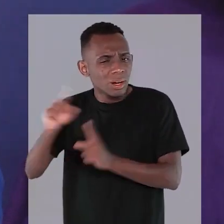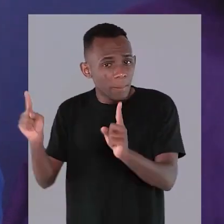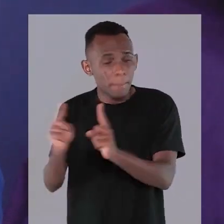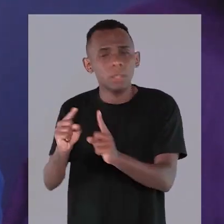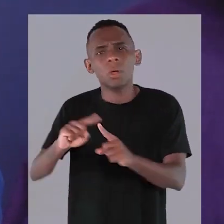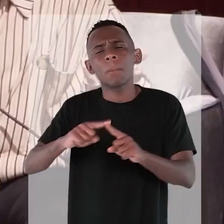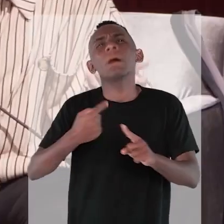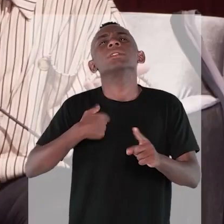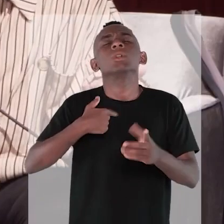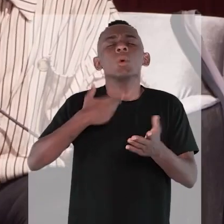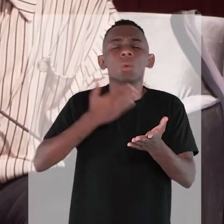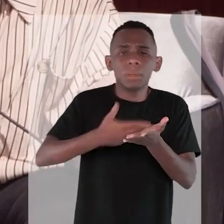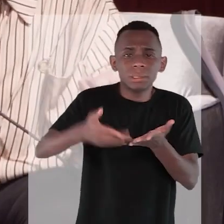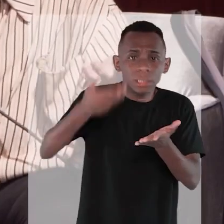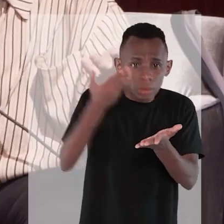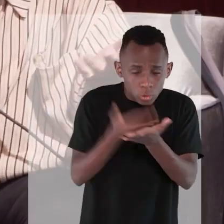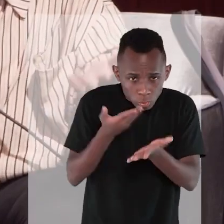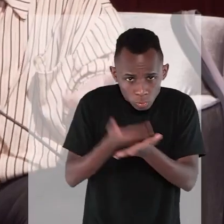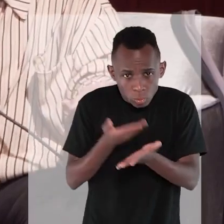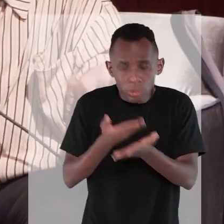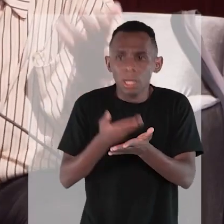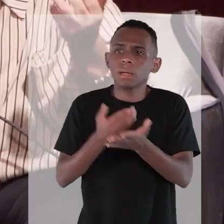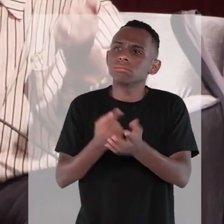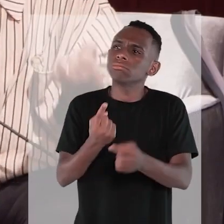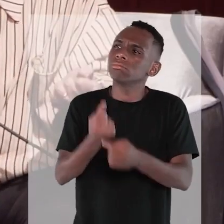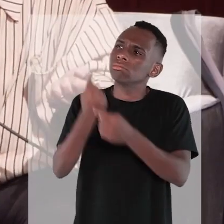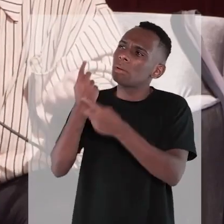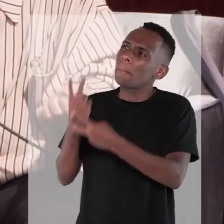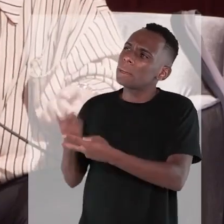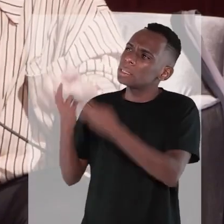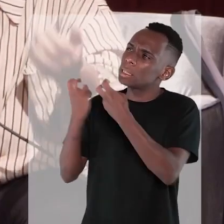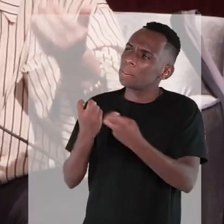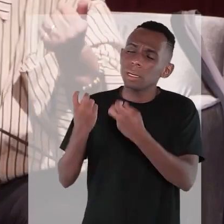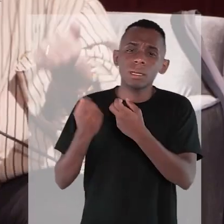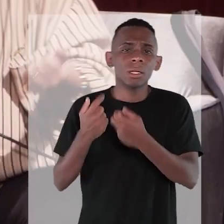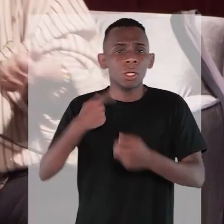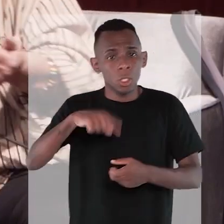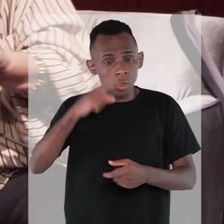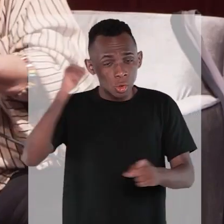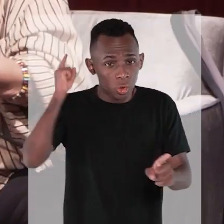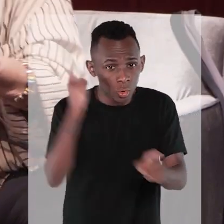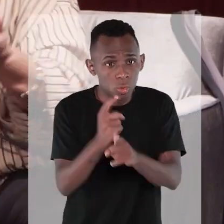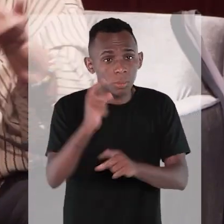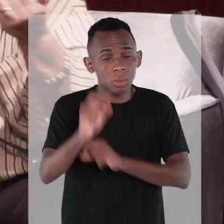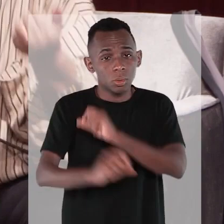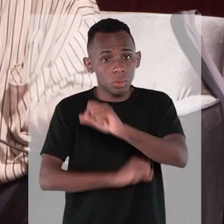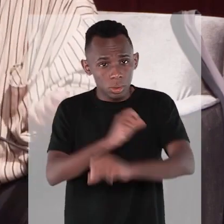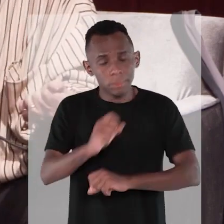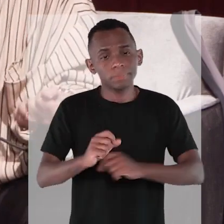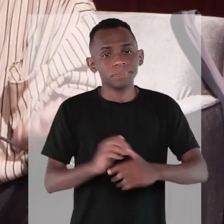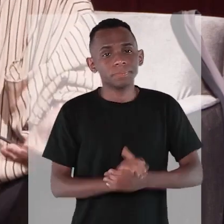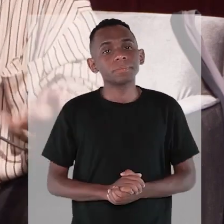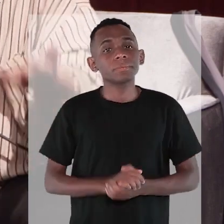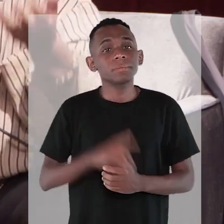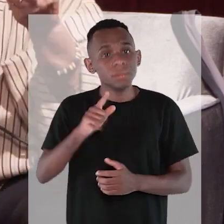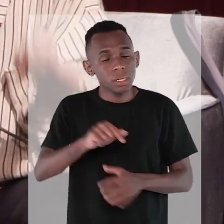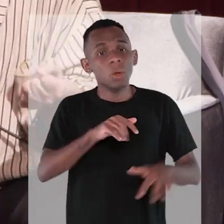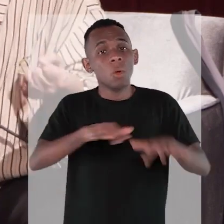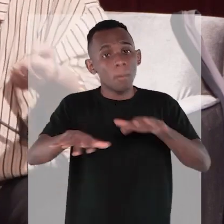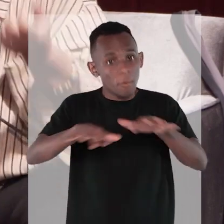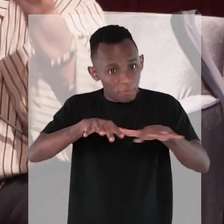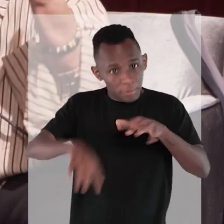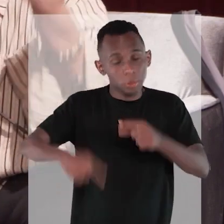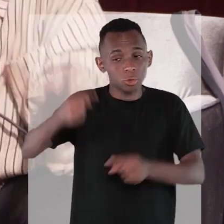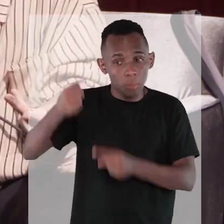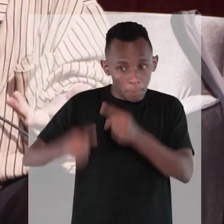perguntar para o passado, aí o passado responde, né? E aí você se dá conta de que, na verdade, é um movimento político, é uma